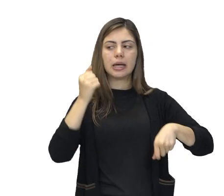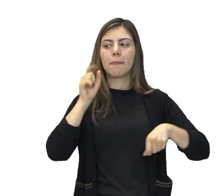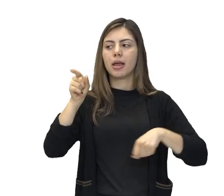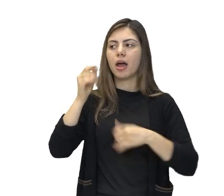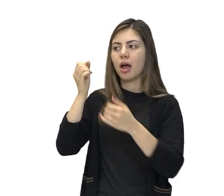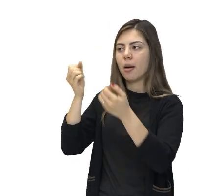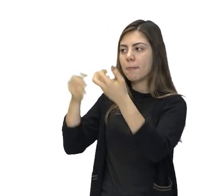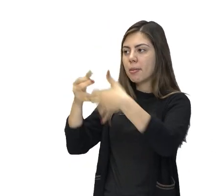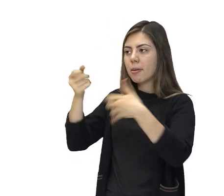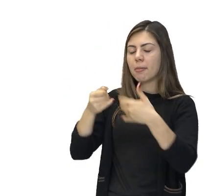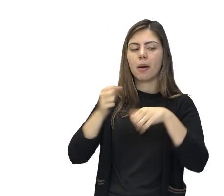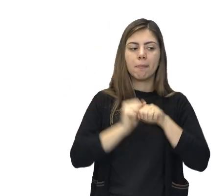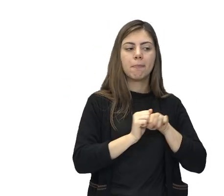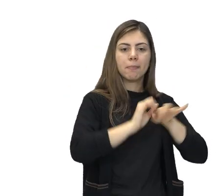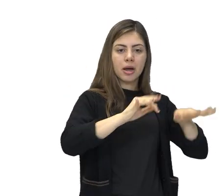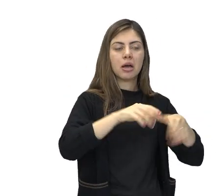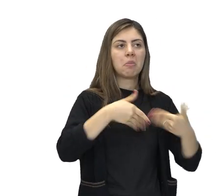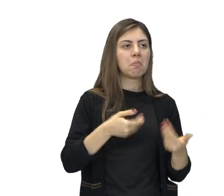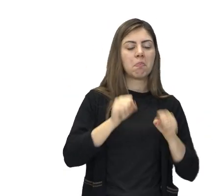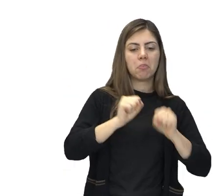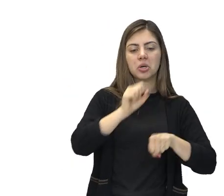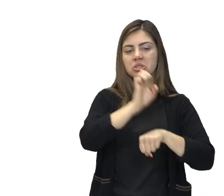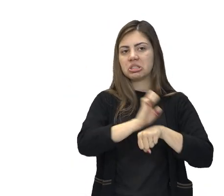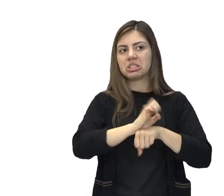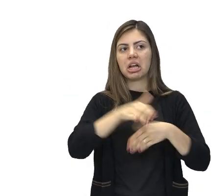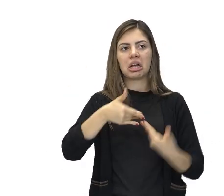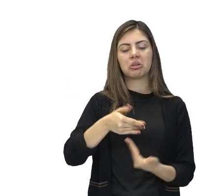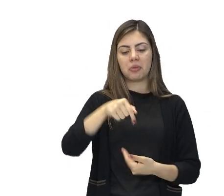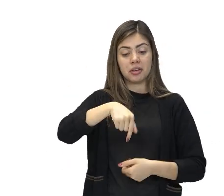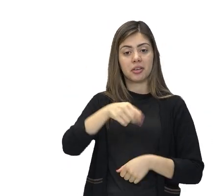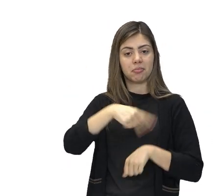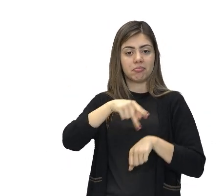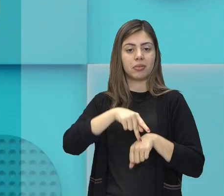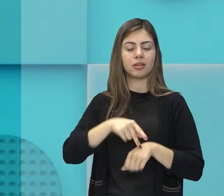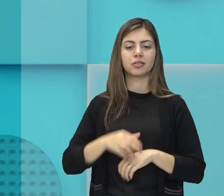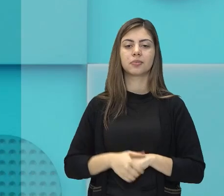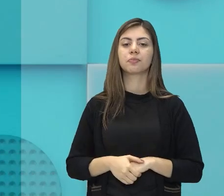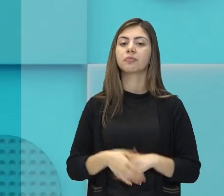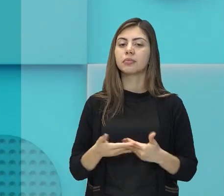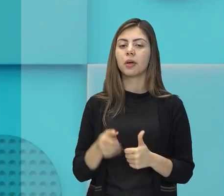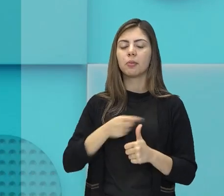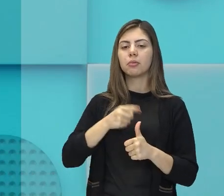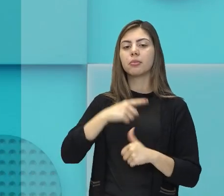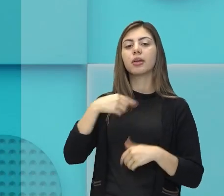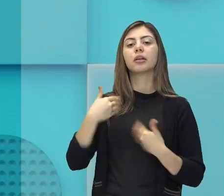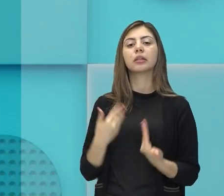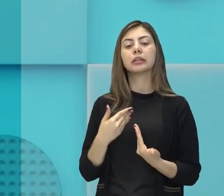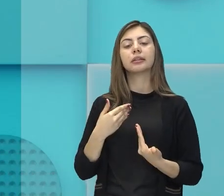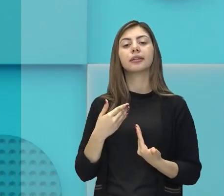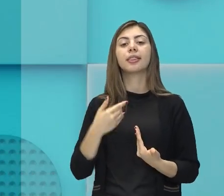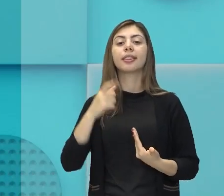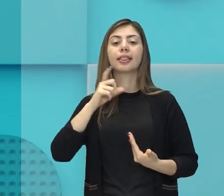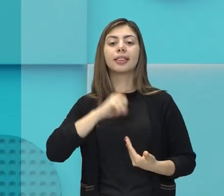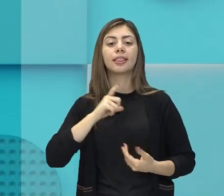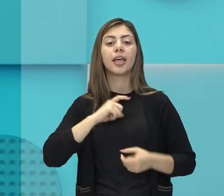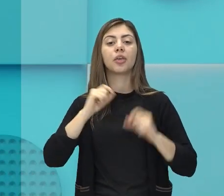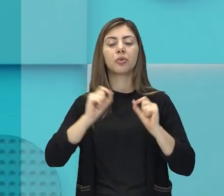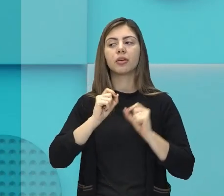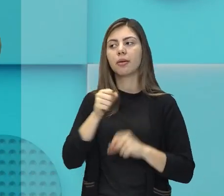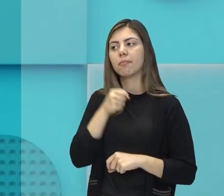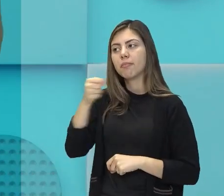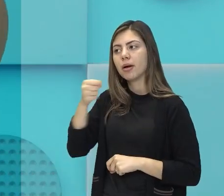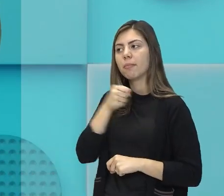estado ou até mesmo para o meu país, ok? Então, primeira coisa a saber, é para isso que a entrevista deve